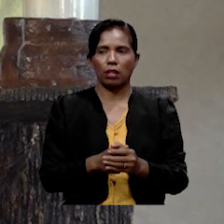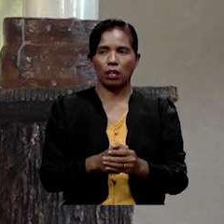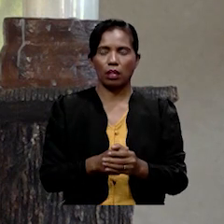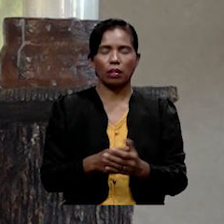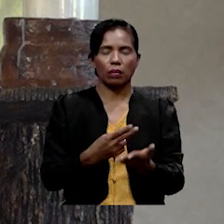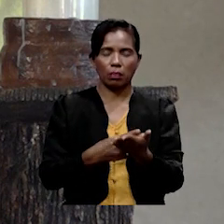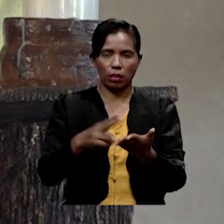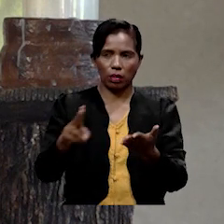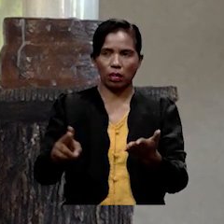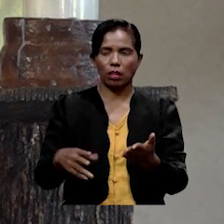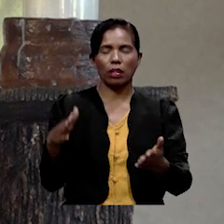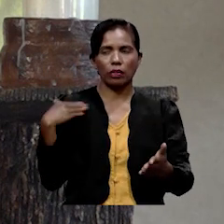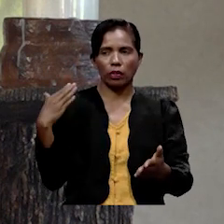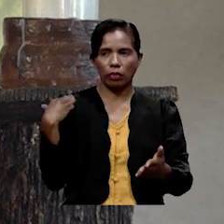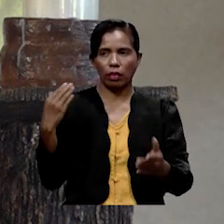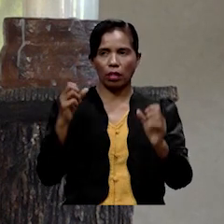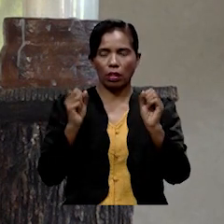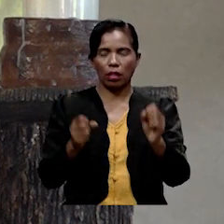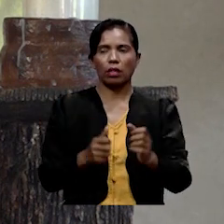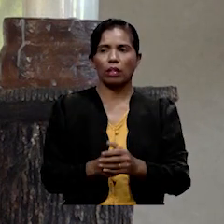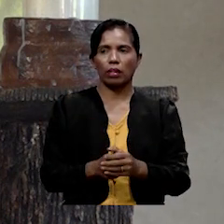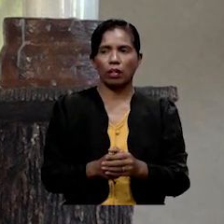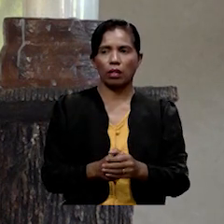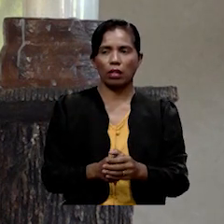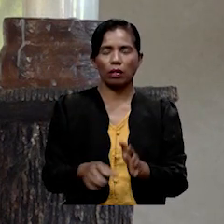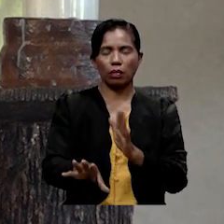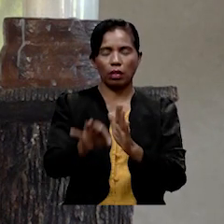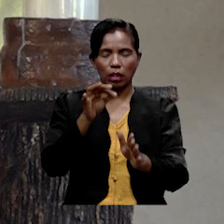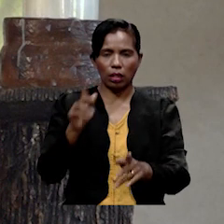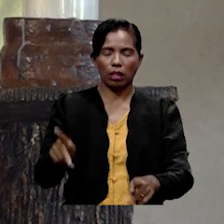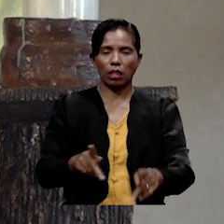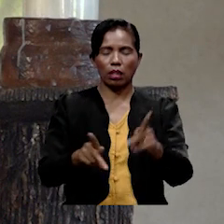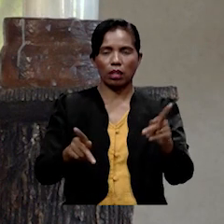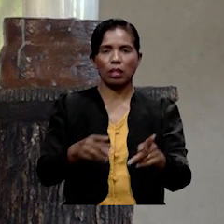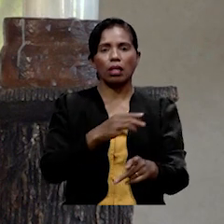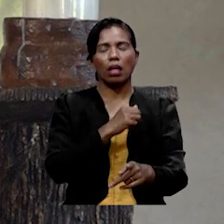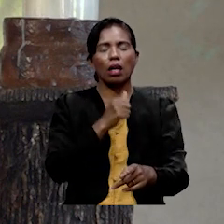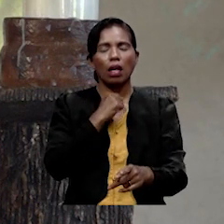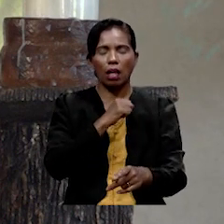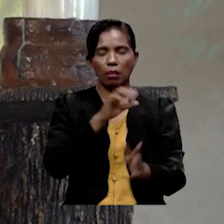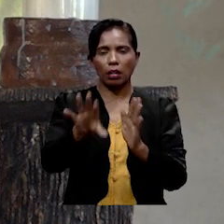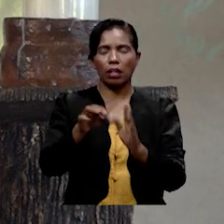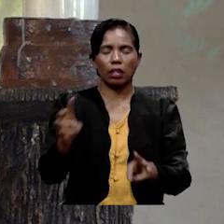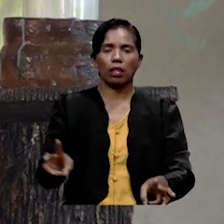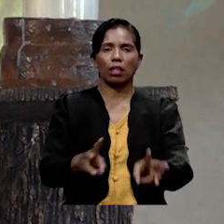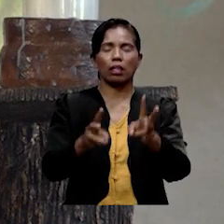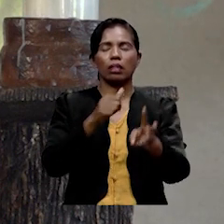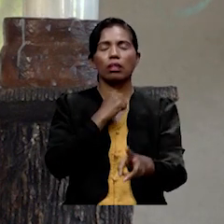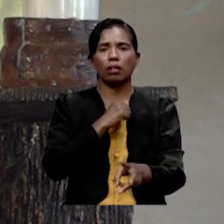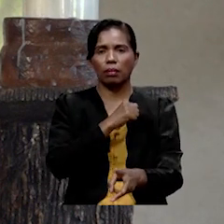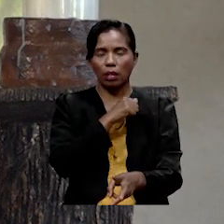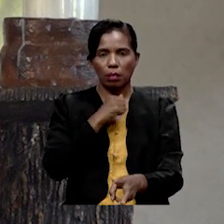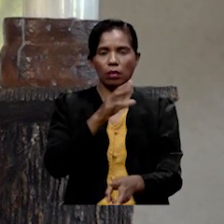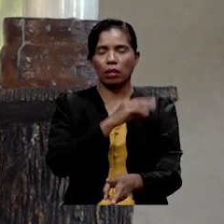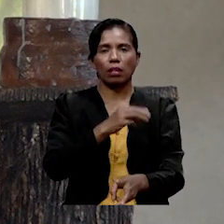santidade. Jovem ia do atleta para a mãe e lhe dará para a lúdica sem mate e aqui eu dará a vida para a vida da